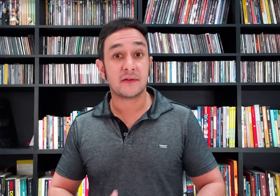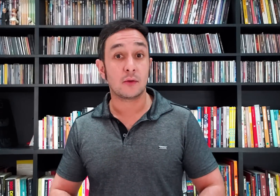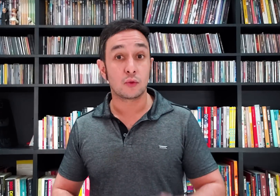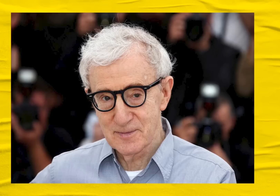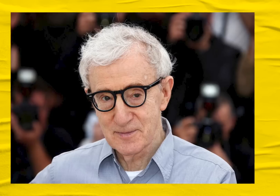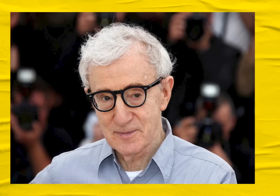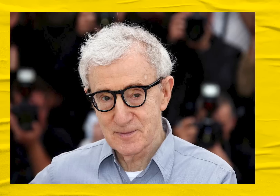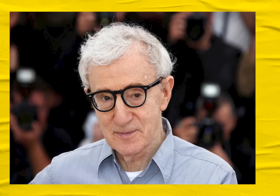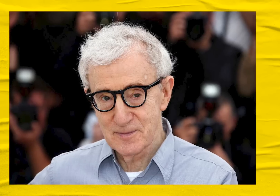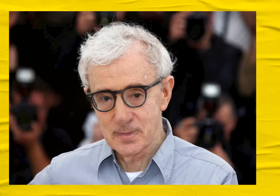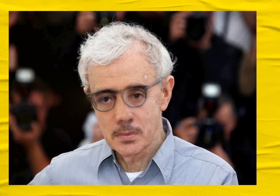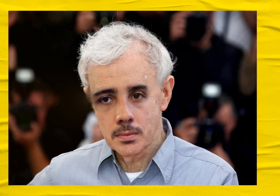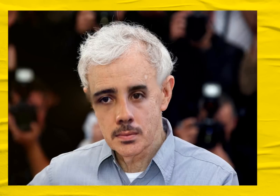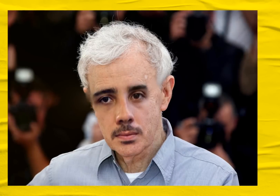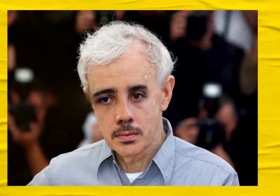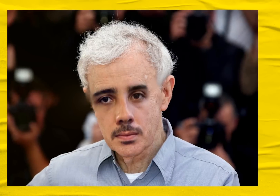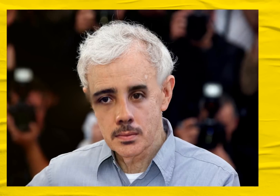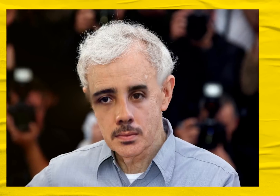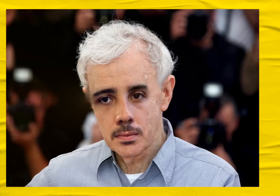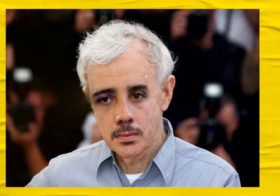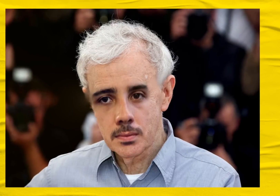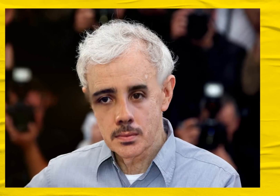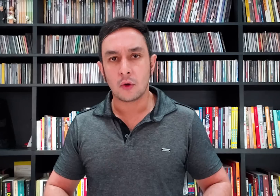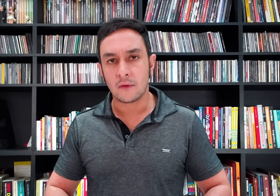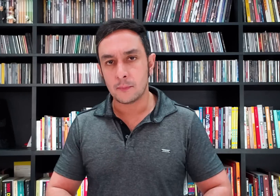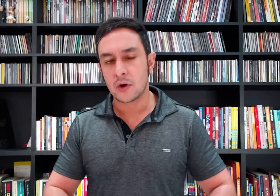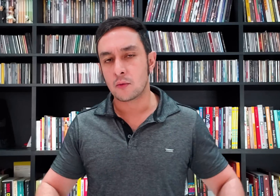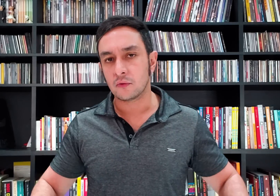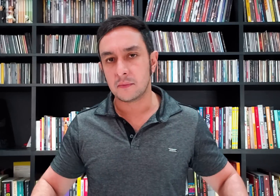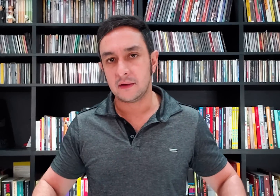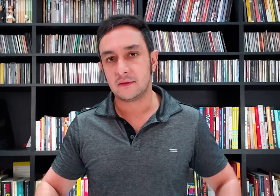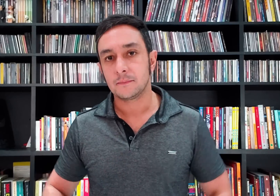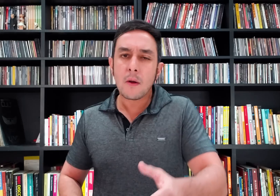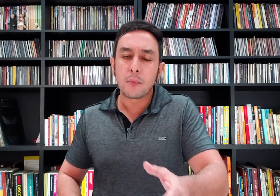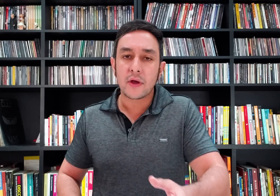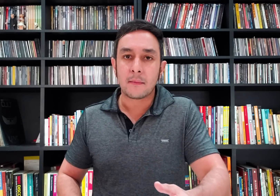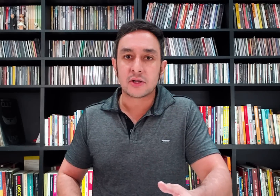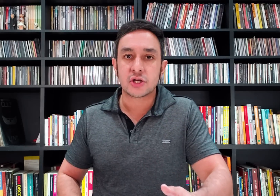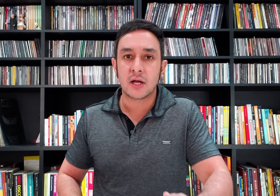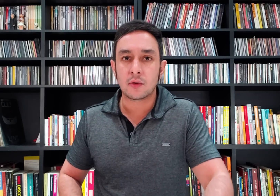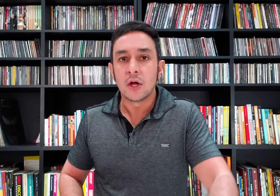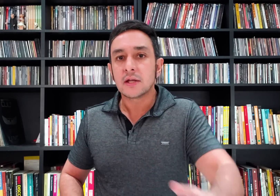deixar a pressão do Woody Allen do MBL em 14-9 por alguns meses.